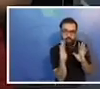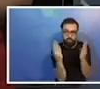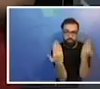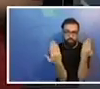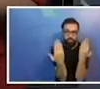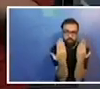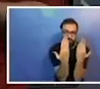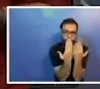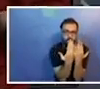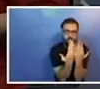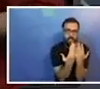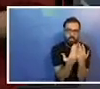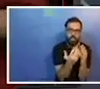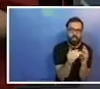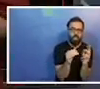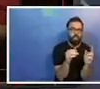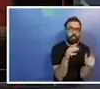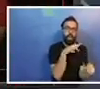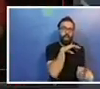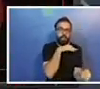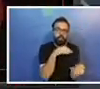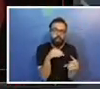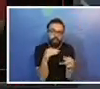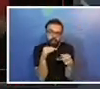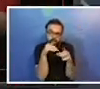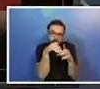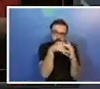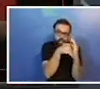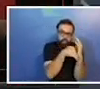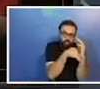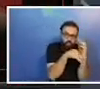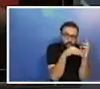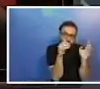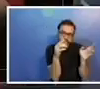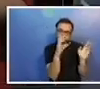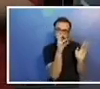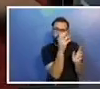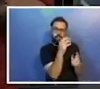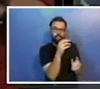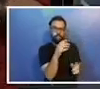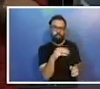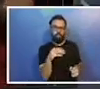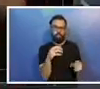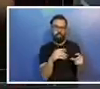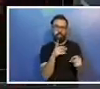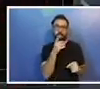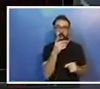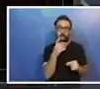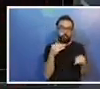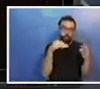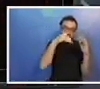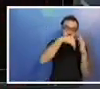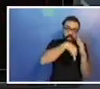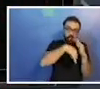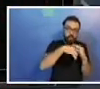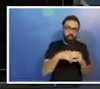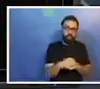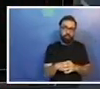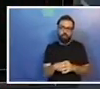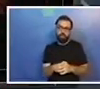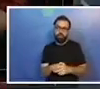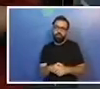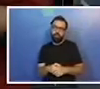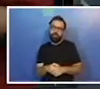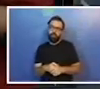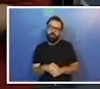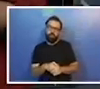fechadinho, muitas espécies se escondem aqui dentro da água. Espécies naturais, né, dos rios, espécies